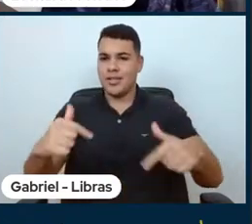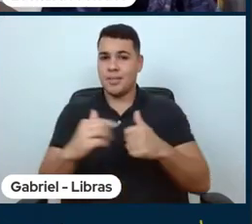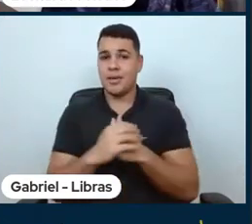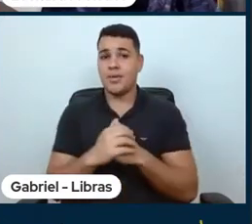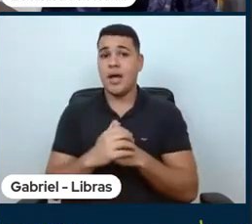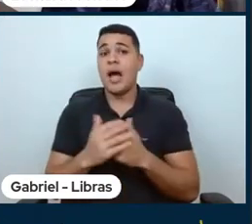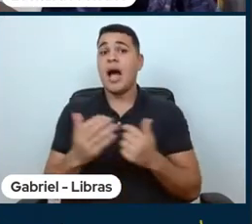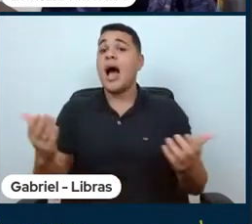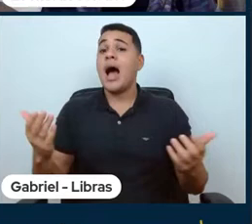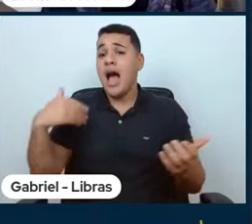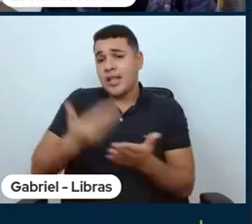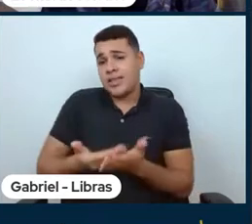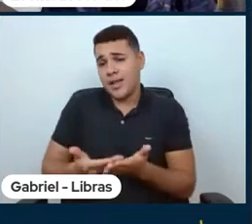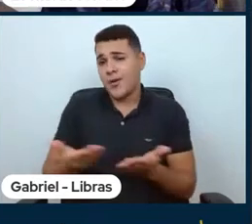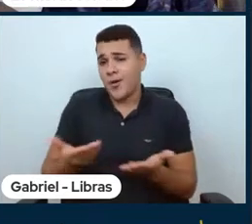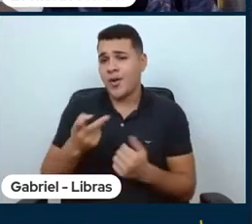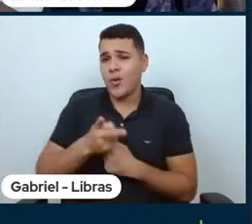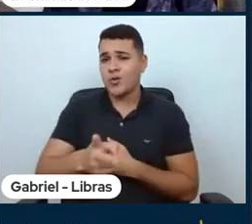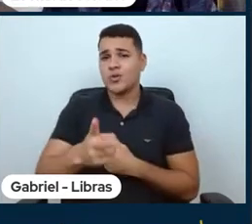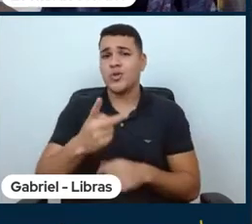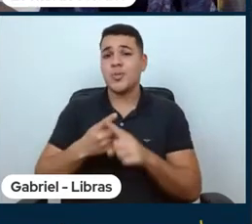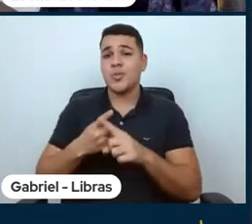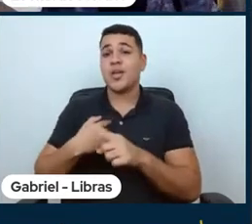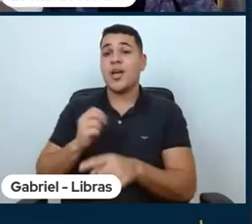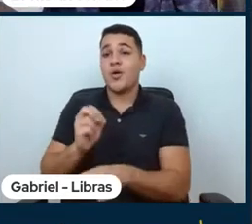tô ainda, né? Porque eu ainda entrei como júnior na